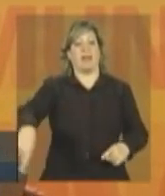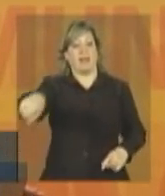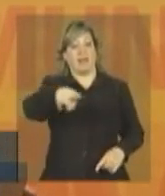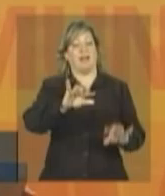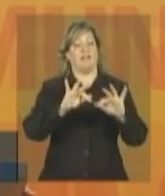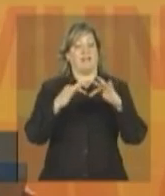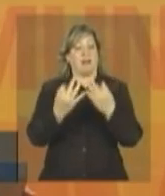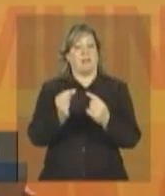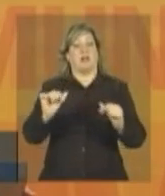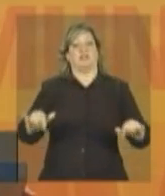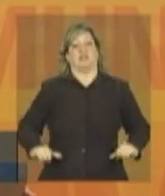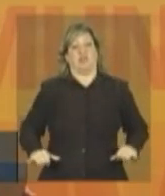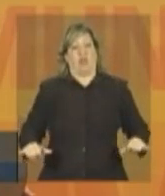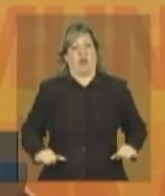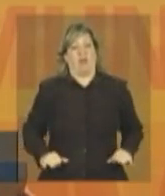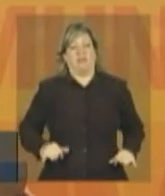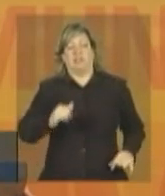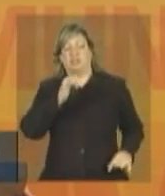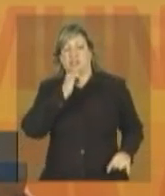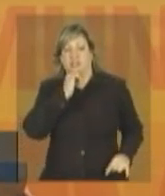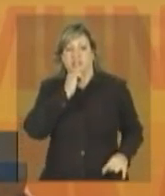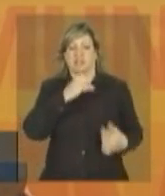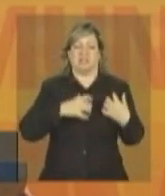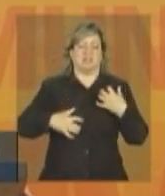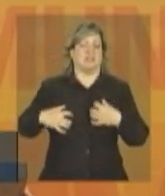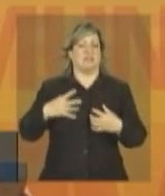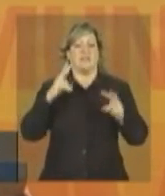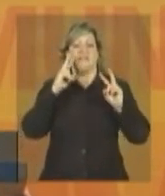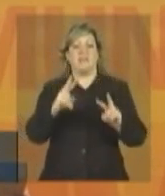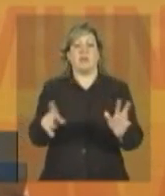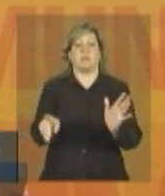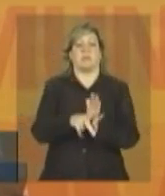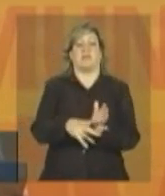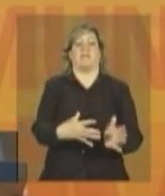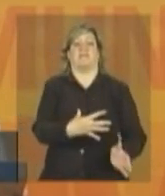que sofrem a dor e a angústia de ver